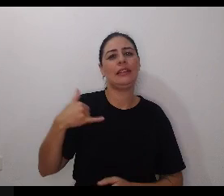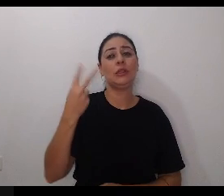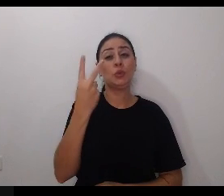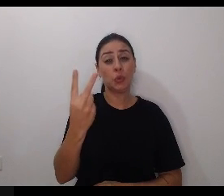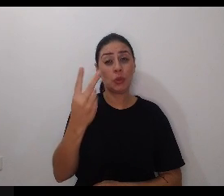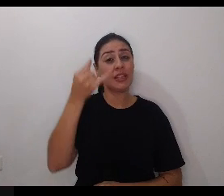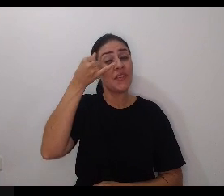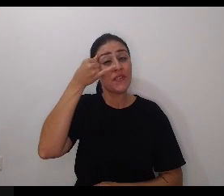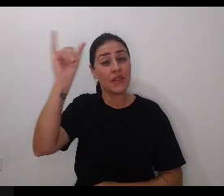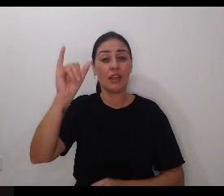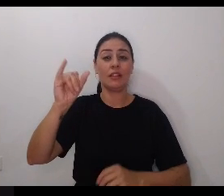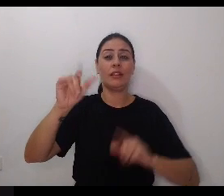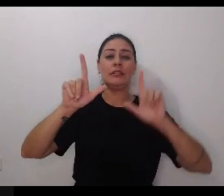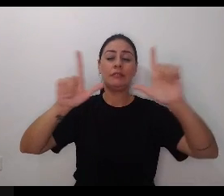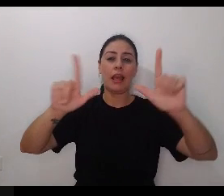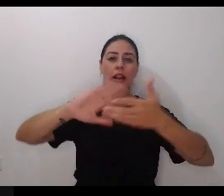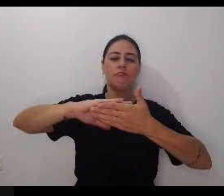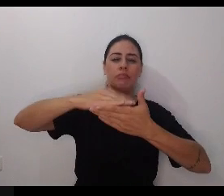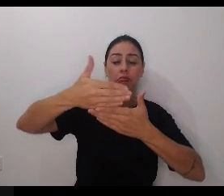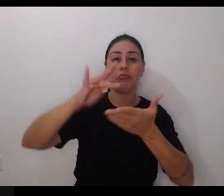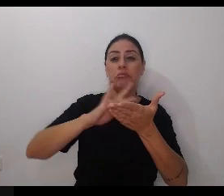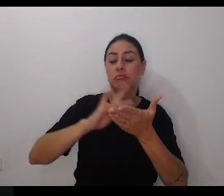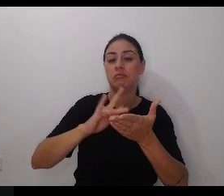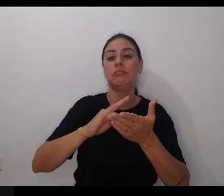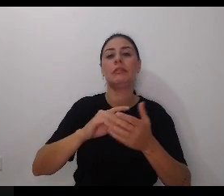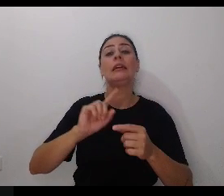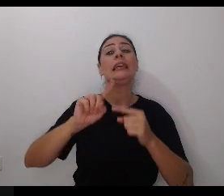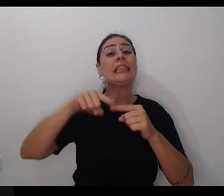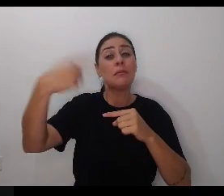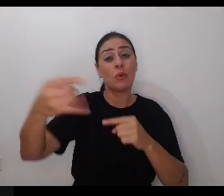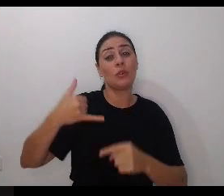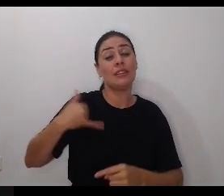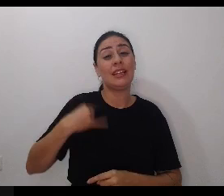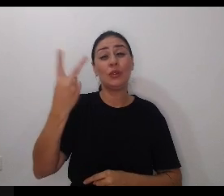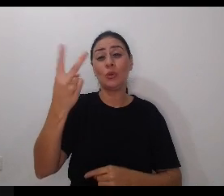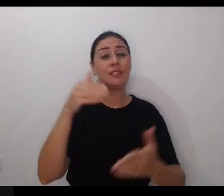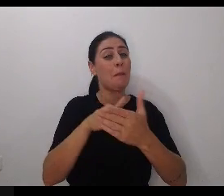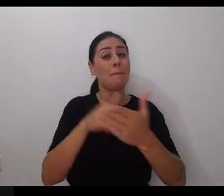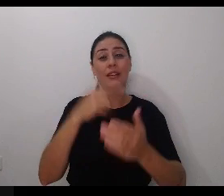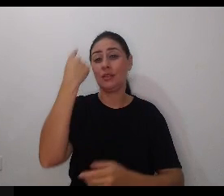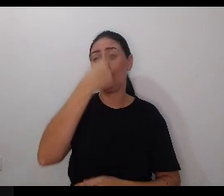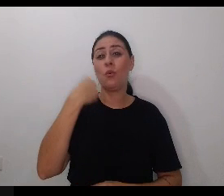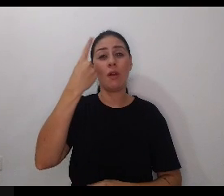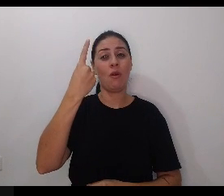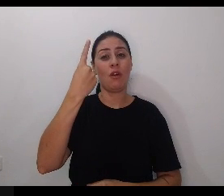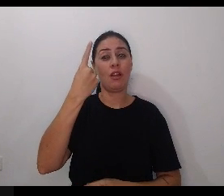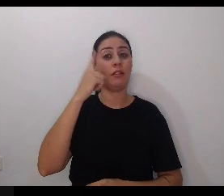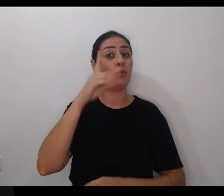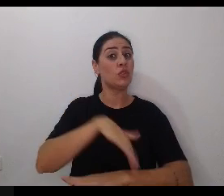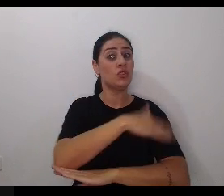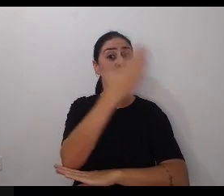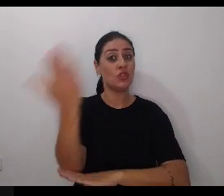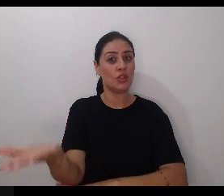Saúde, de evitar a exposição a telas até os 2 anos de idade, e após os 2 anos desse tempo de telas não passar de